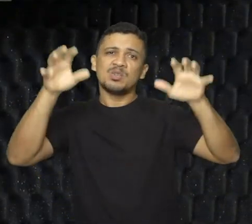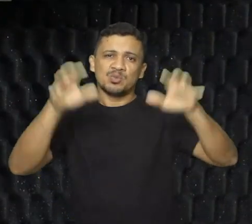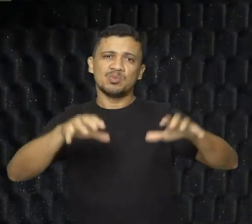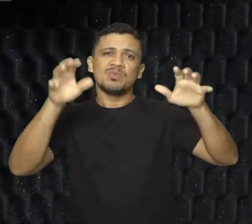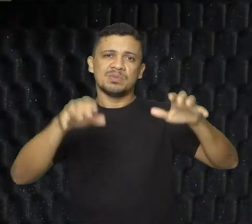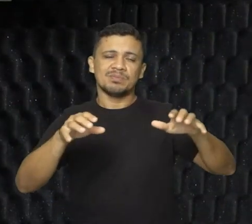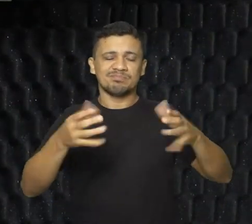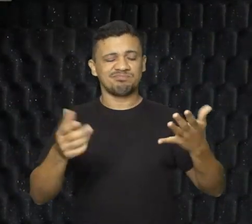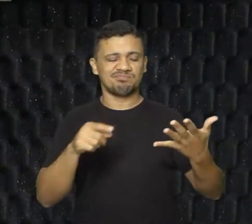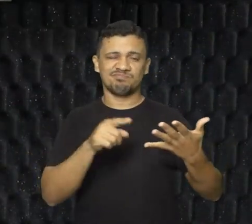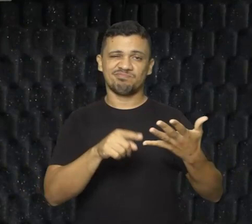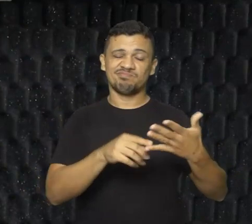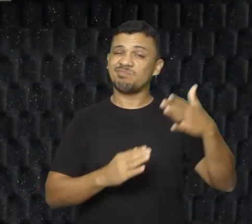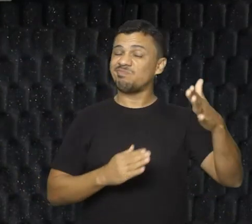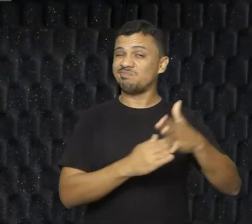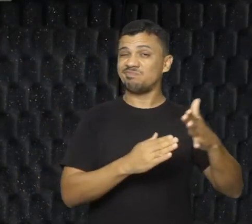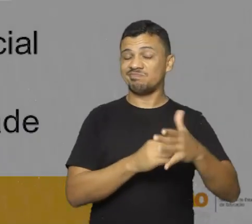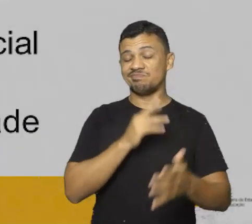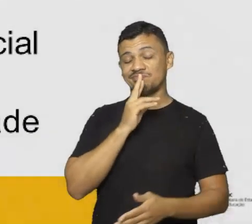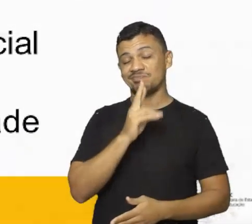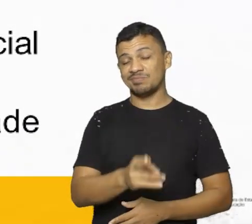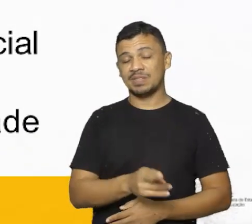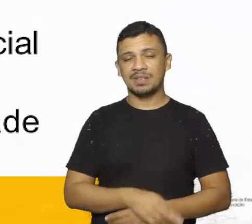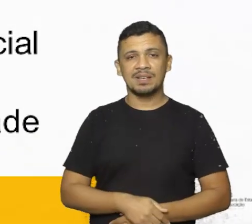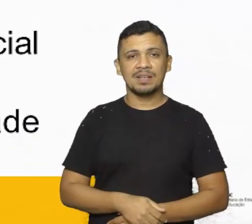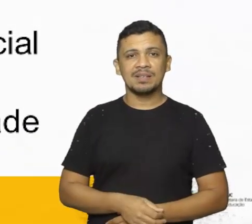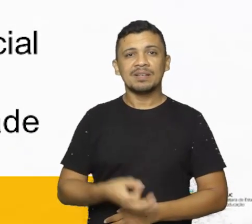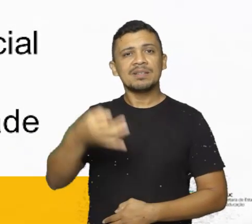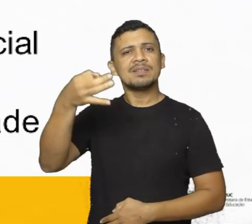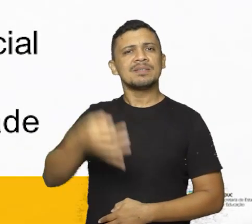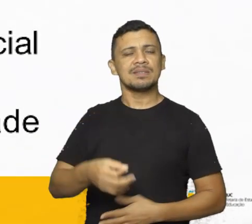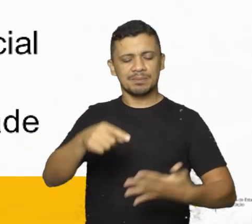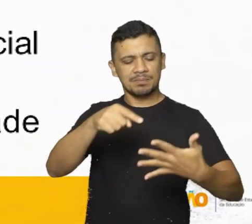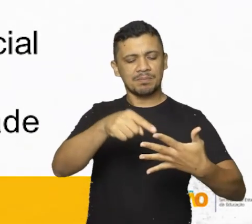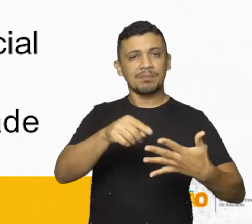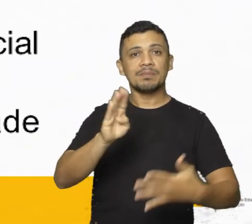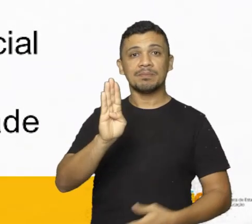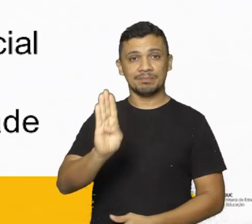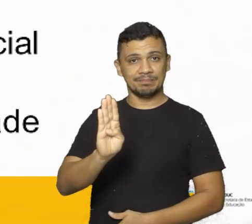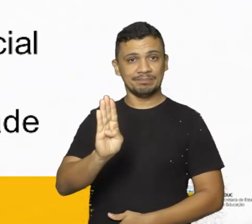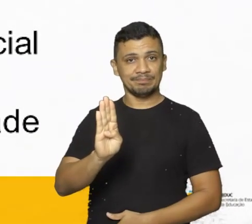para resolver a nossa questão. Portanto, apenas a letra B de